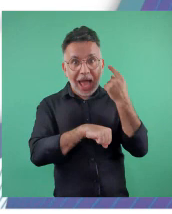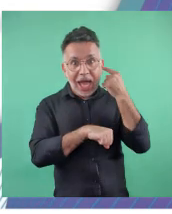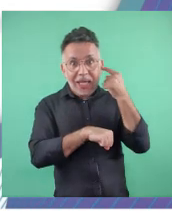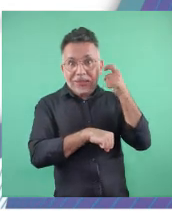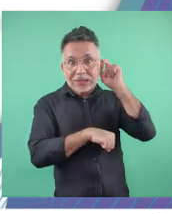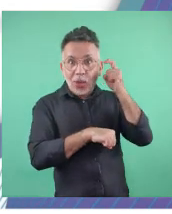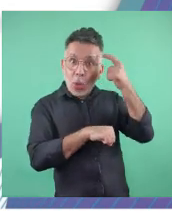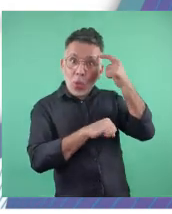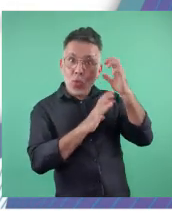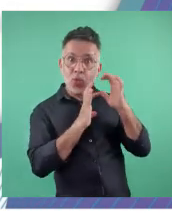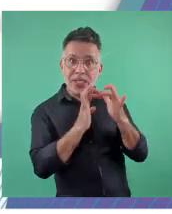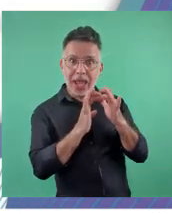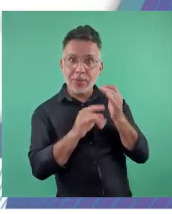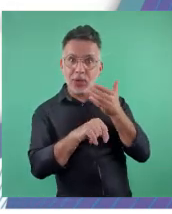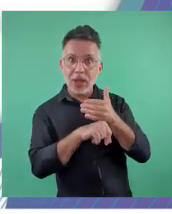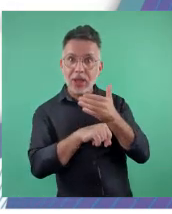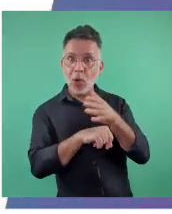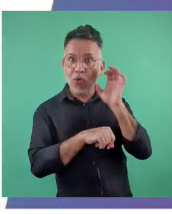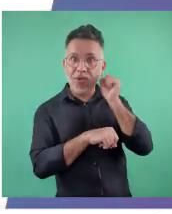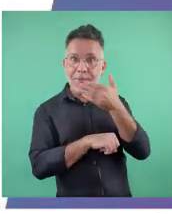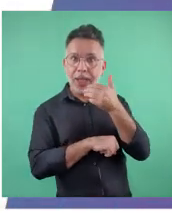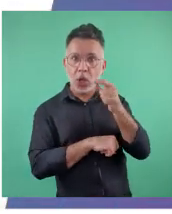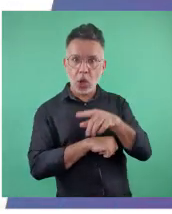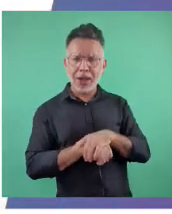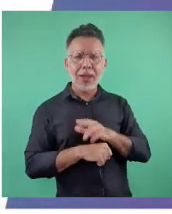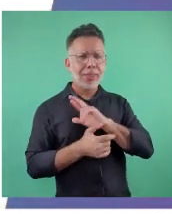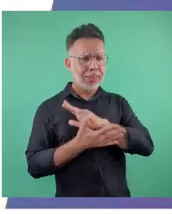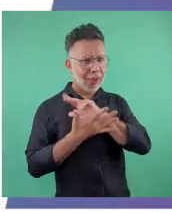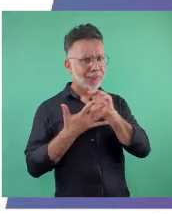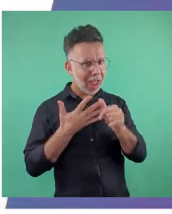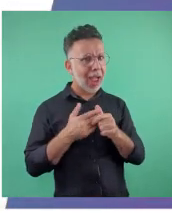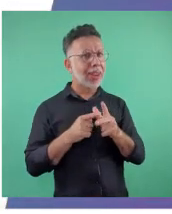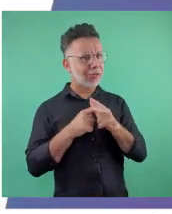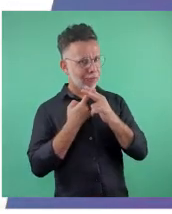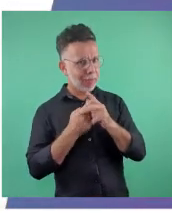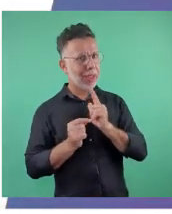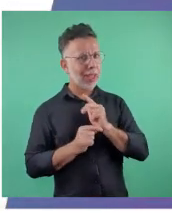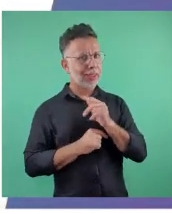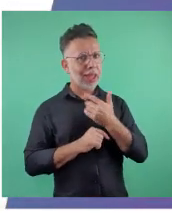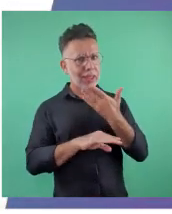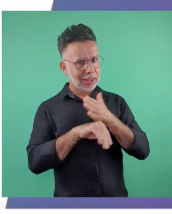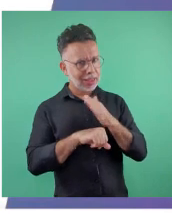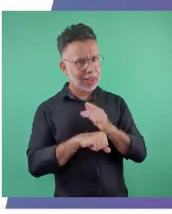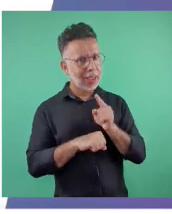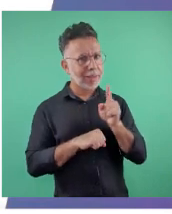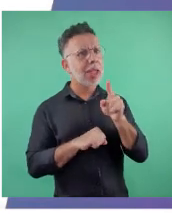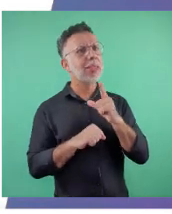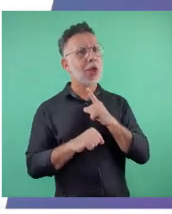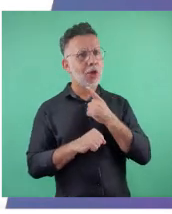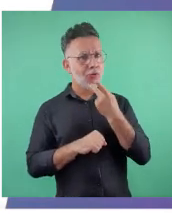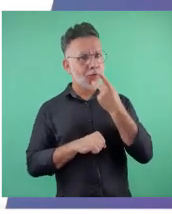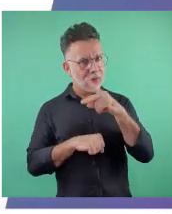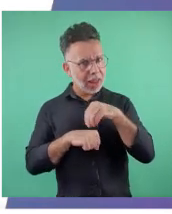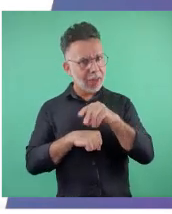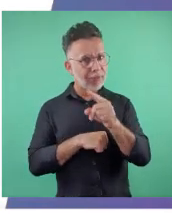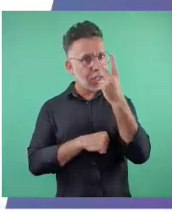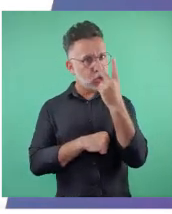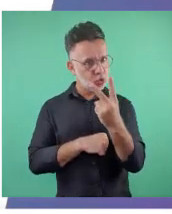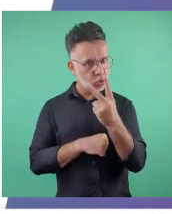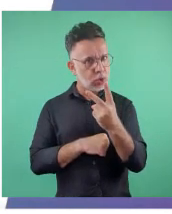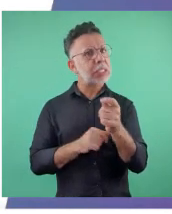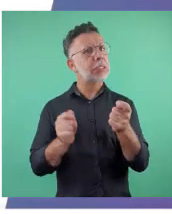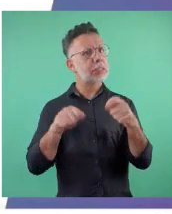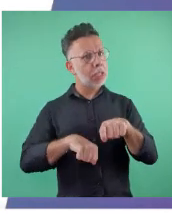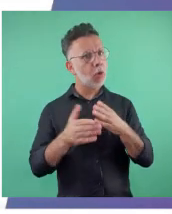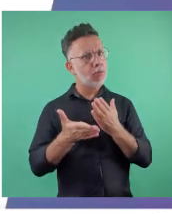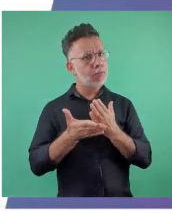o cérebro a escutar melhor. Existem várias ferramentas de treinamento auditivo, eu vou citar para vocês duas